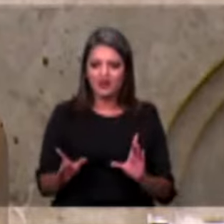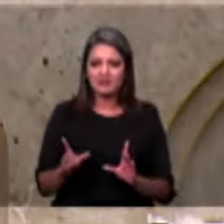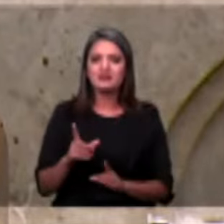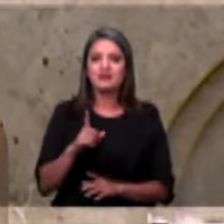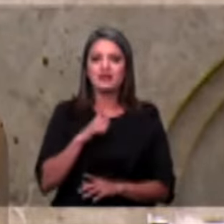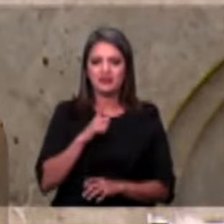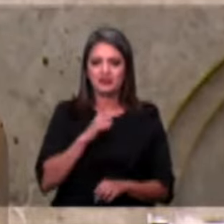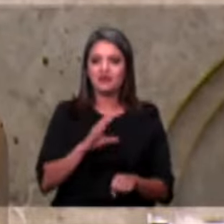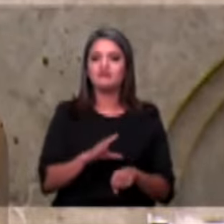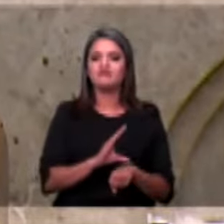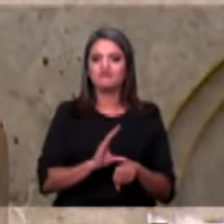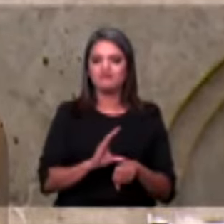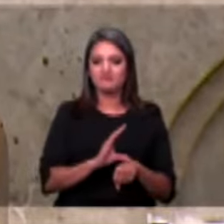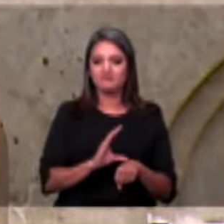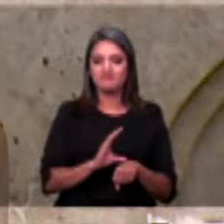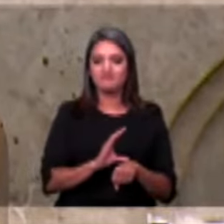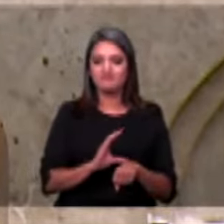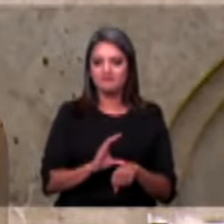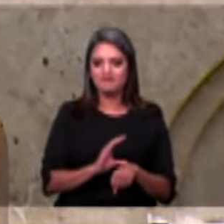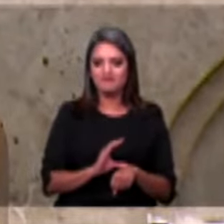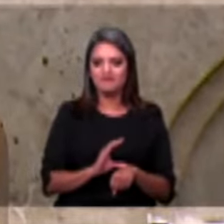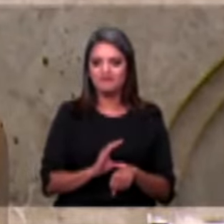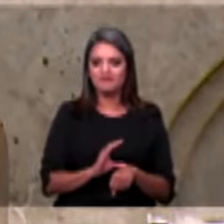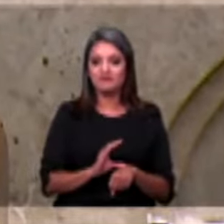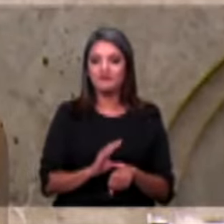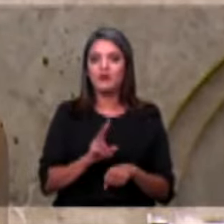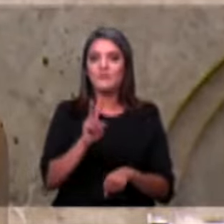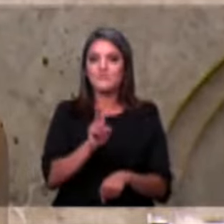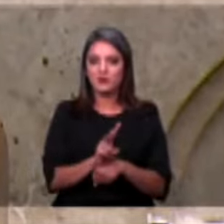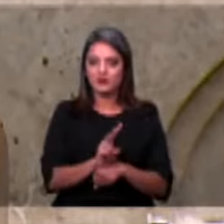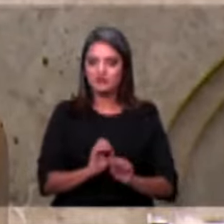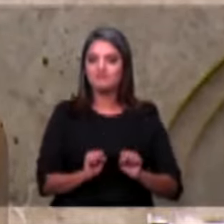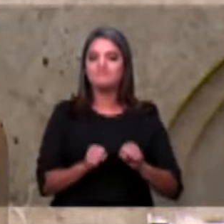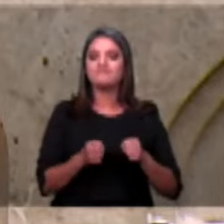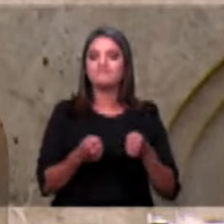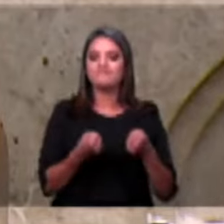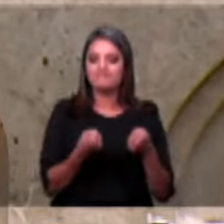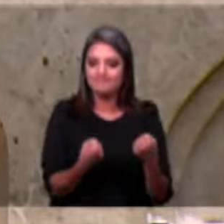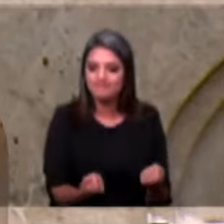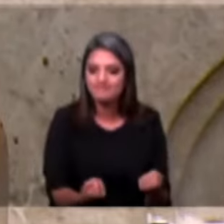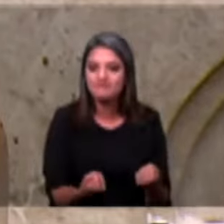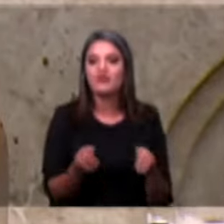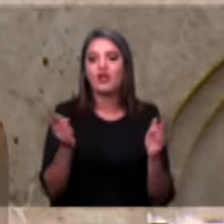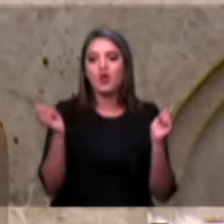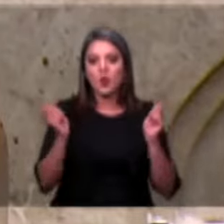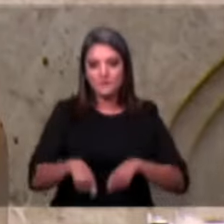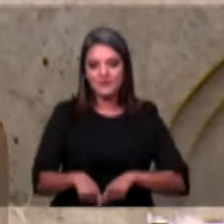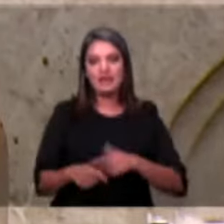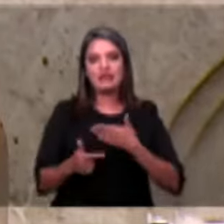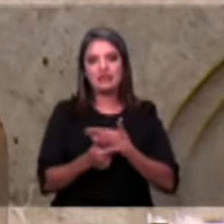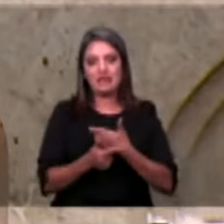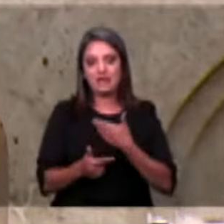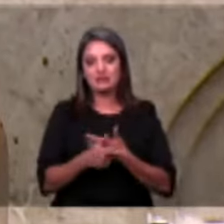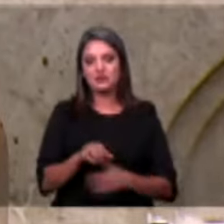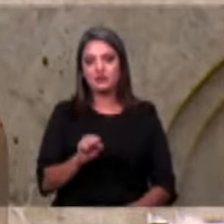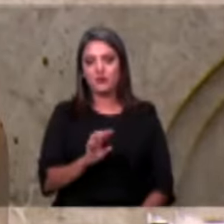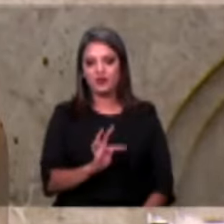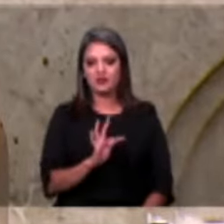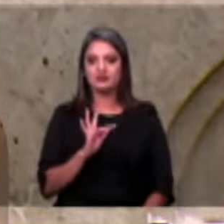nossa Constituição, cuja guarda, repito, a exaustão, compete a esta Suprema